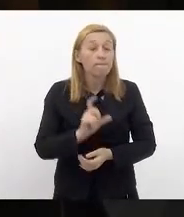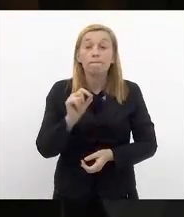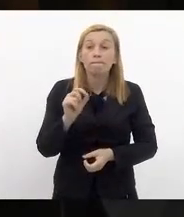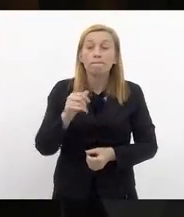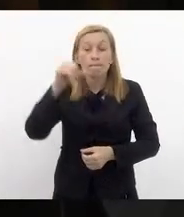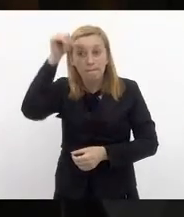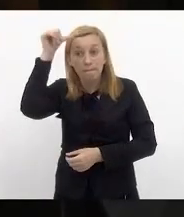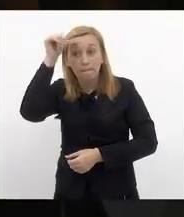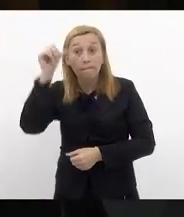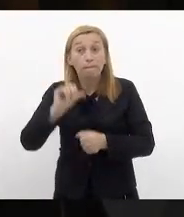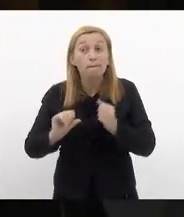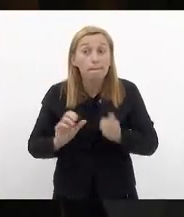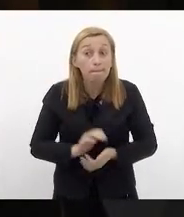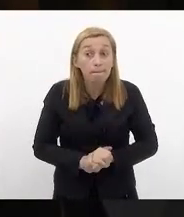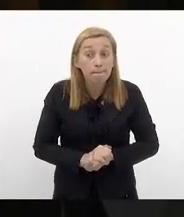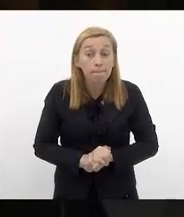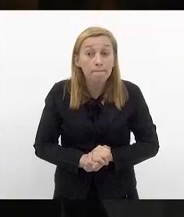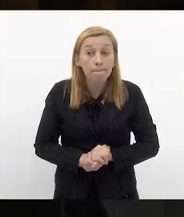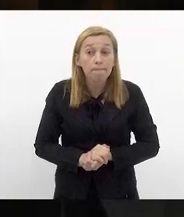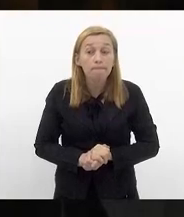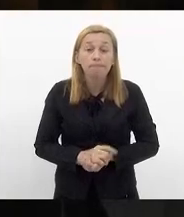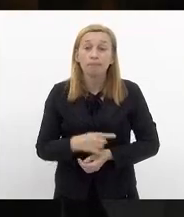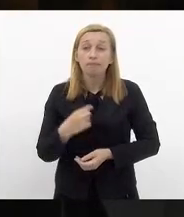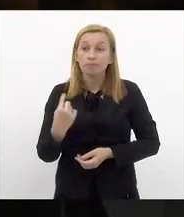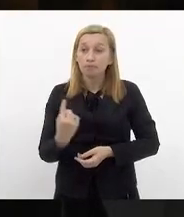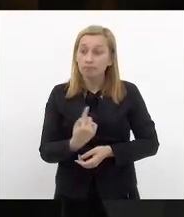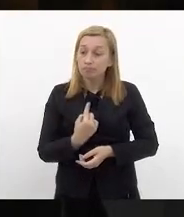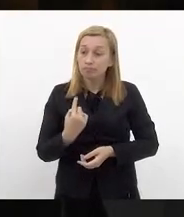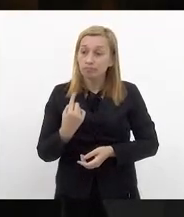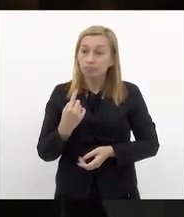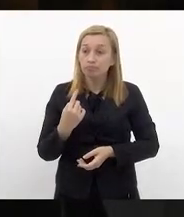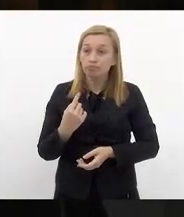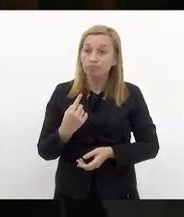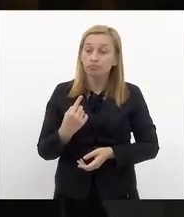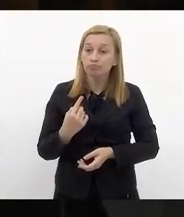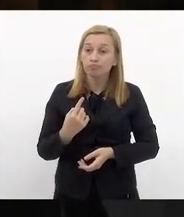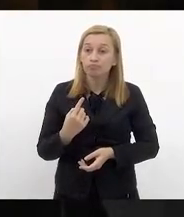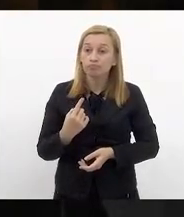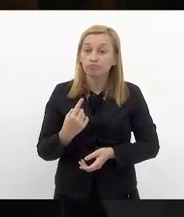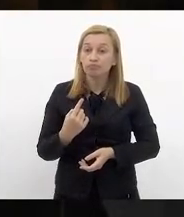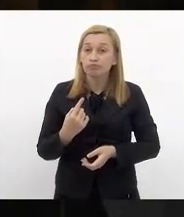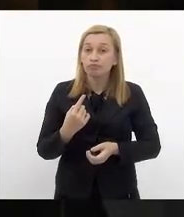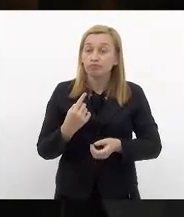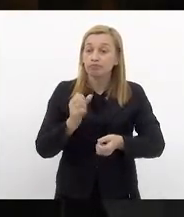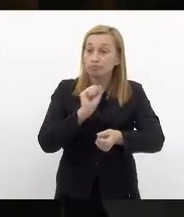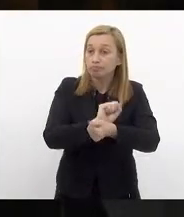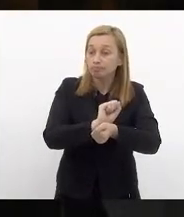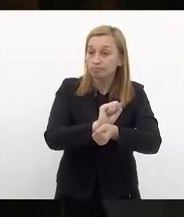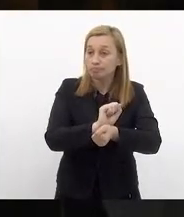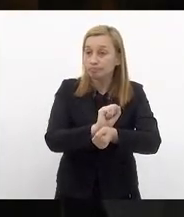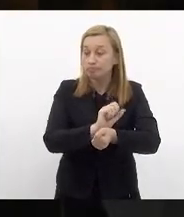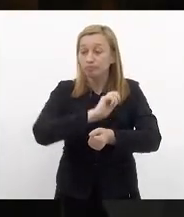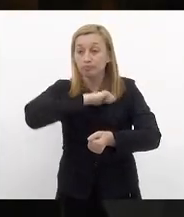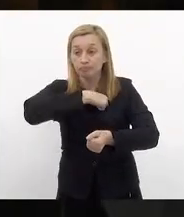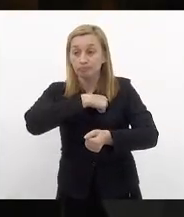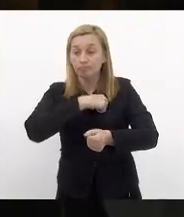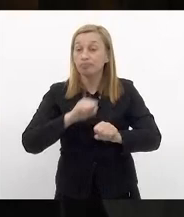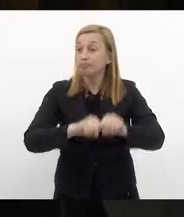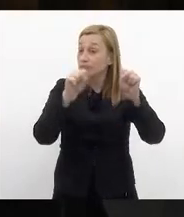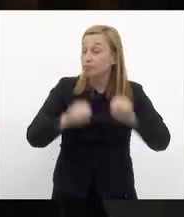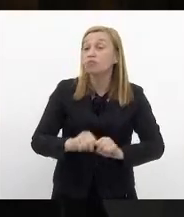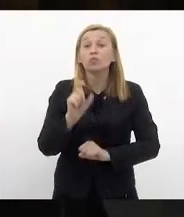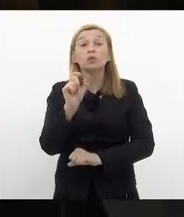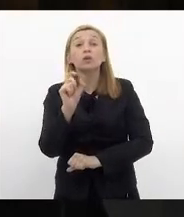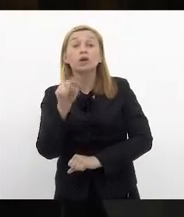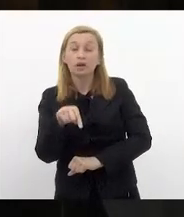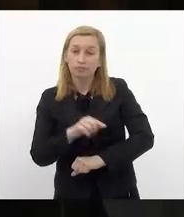Castro fez? Nos tornou refém do regime de recuperação fiscal. E o que é o regime de recuperação